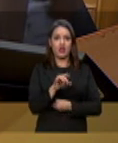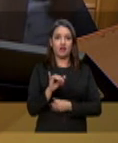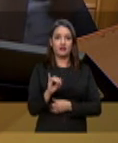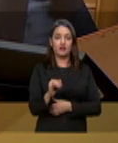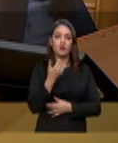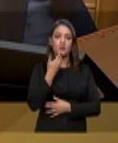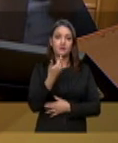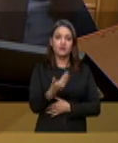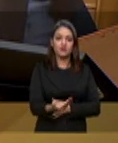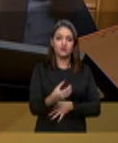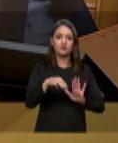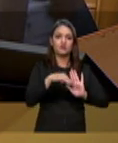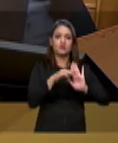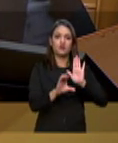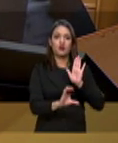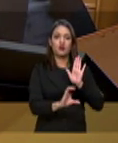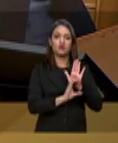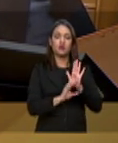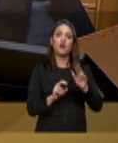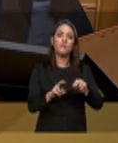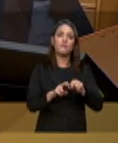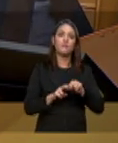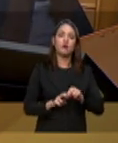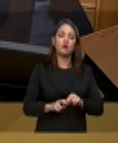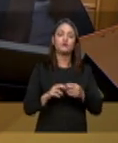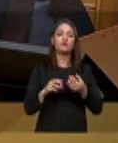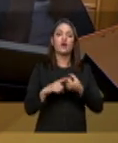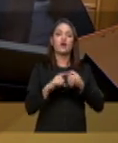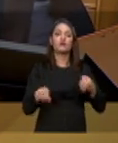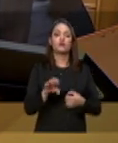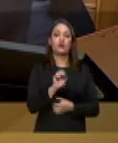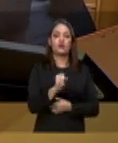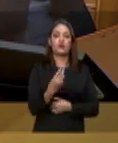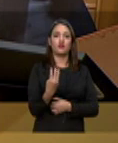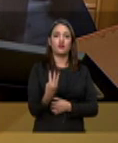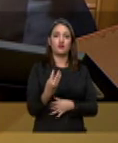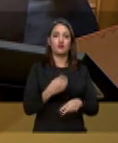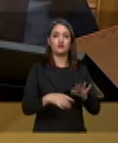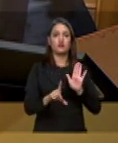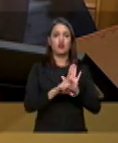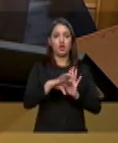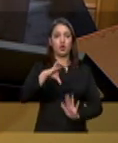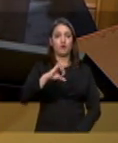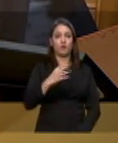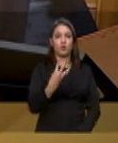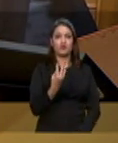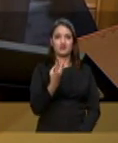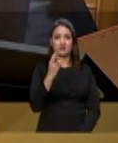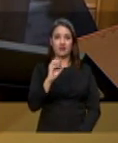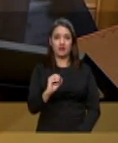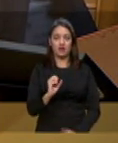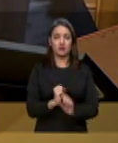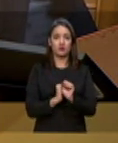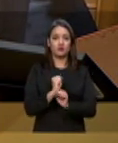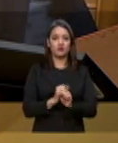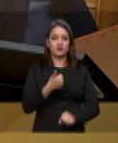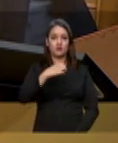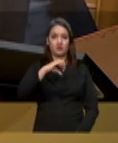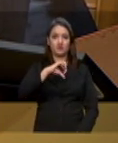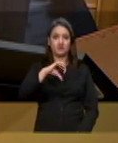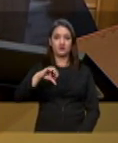Com pedido de medida cautelar em face do caput do artigo 83. Da Lei 9.430, de